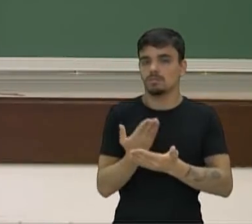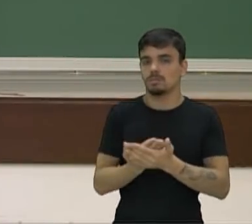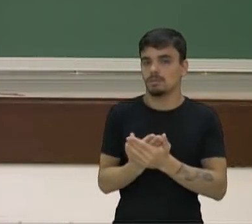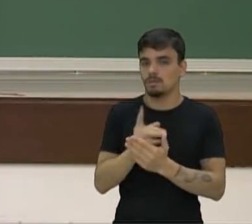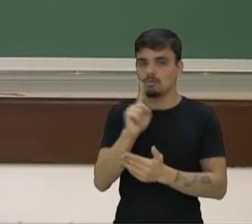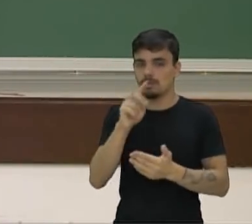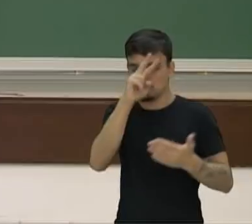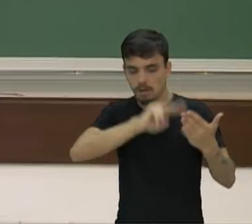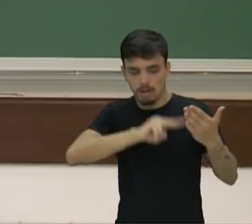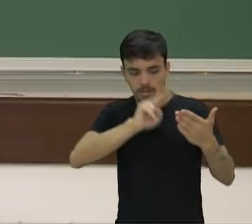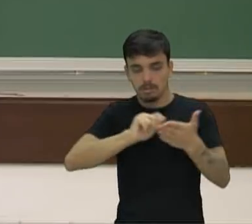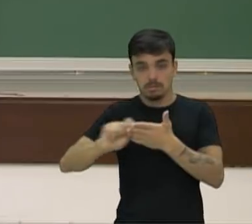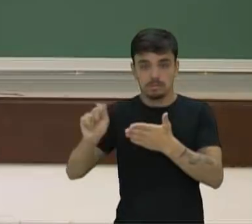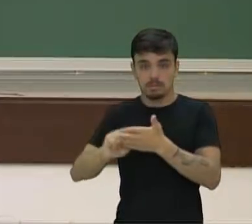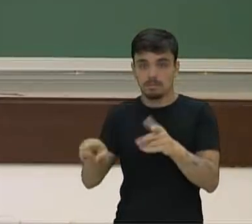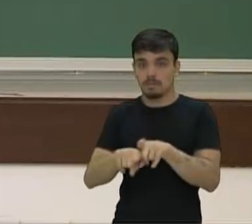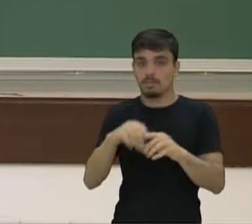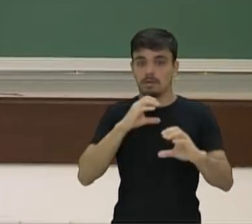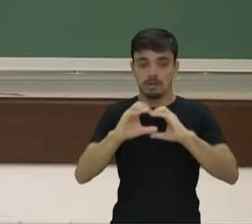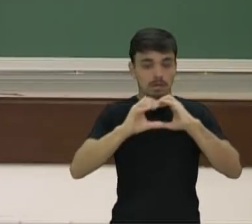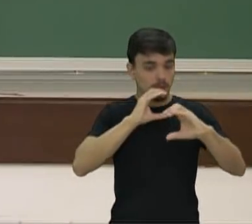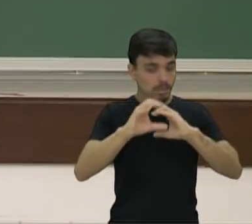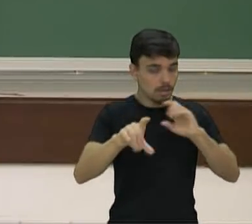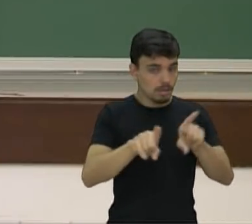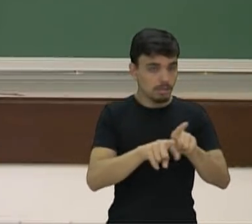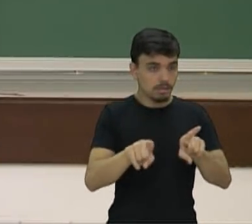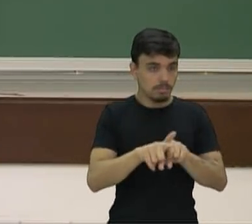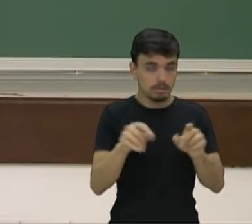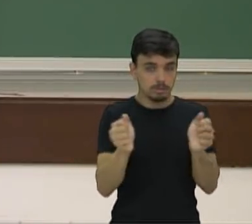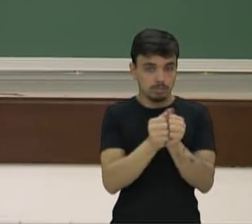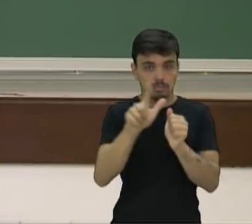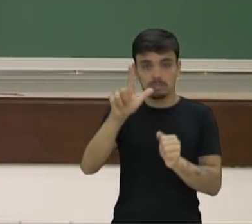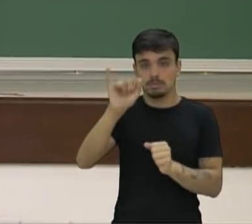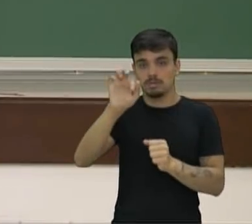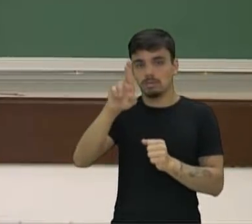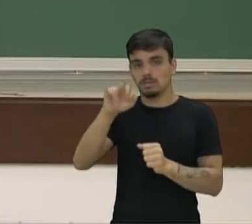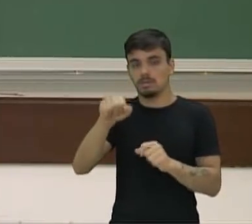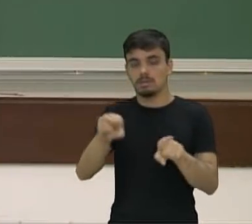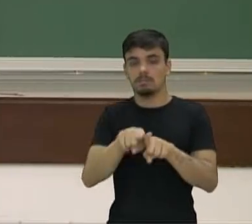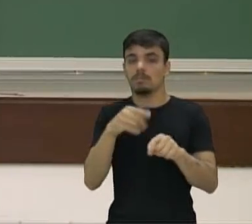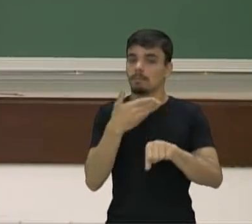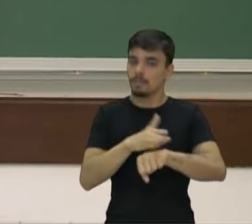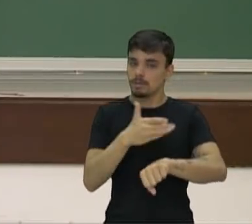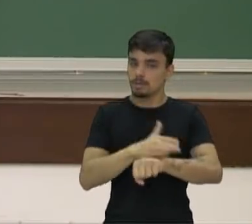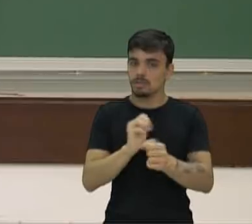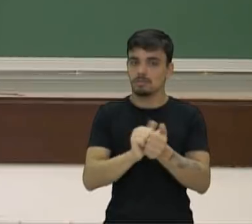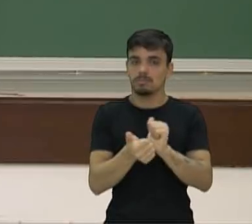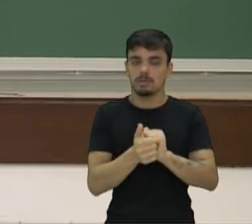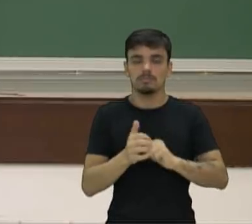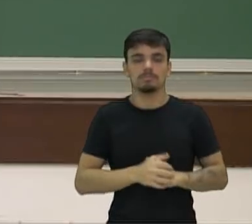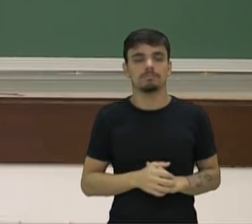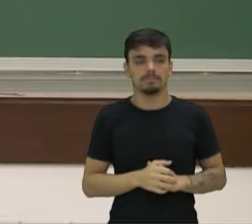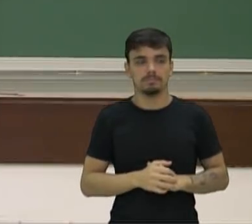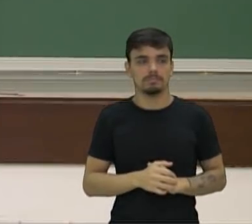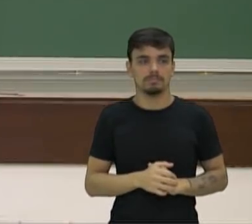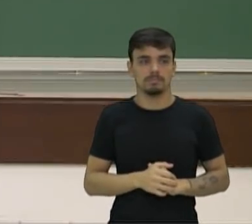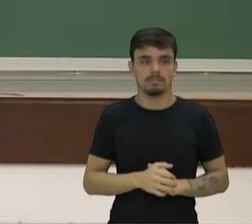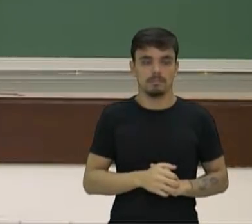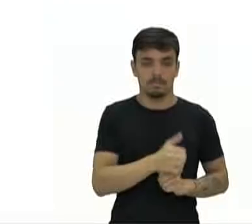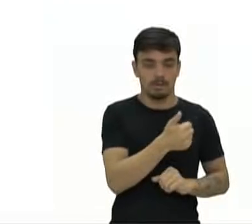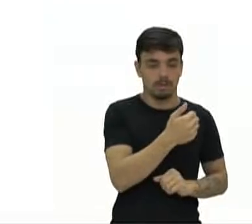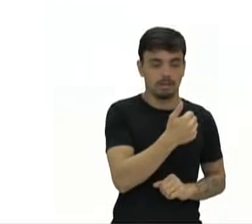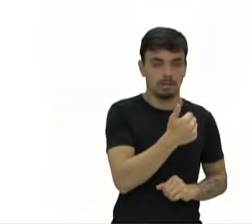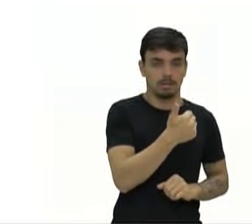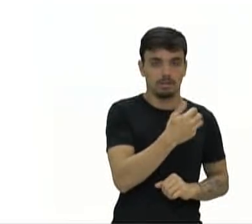ler e escrever, a cantar, acompanhados da lira e além de praticar esportes. Dos 14 aos 18 anos,